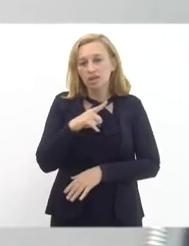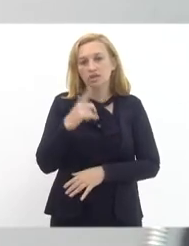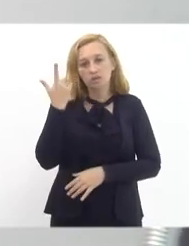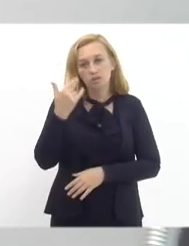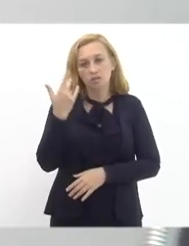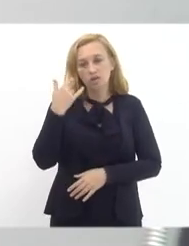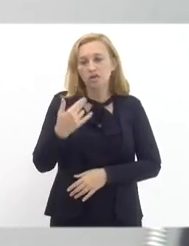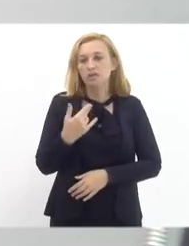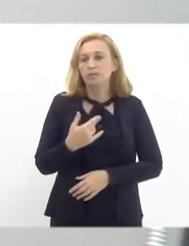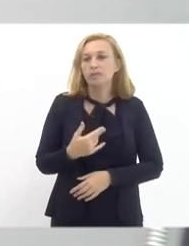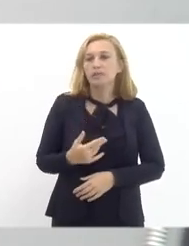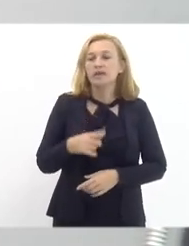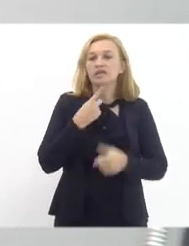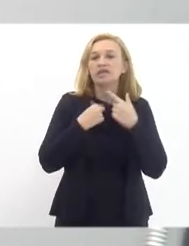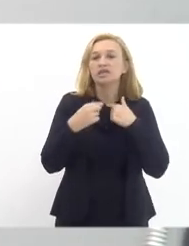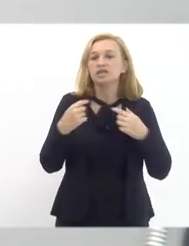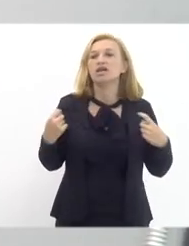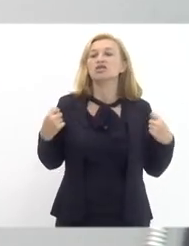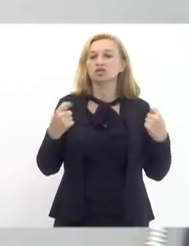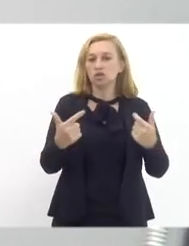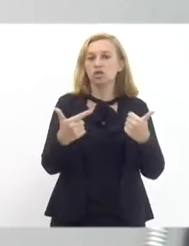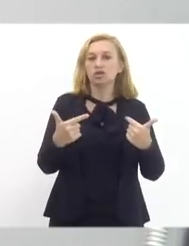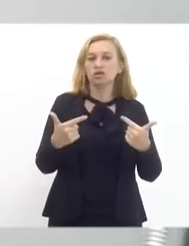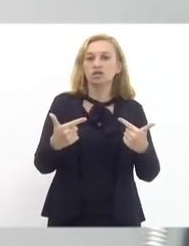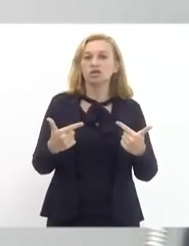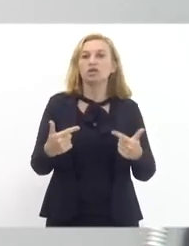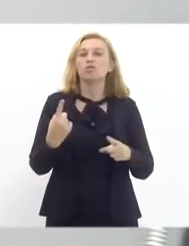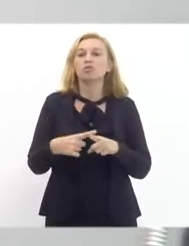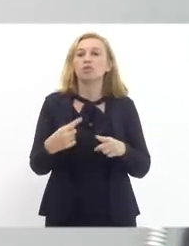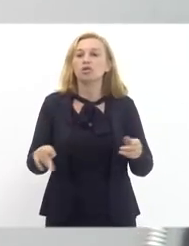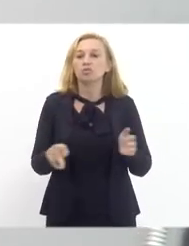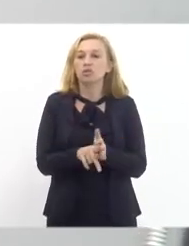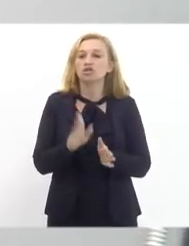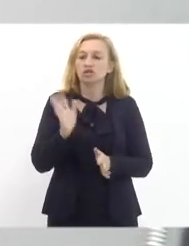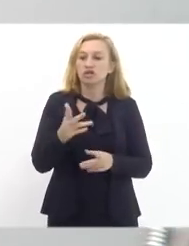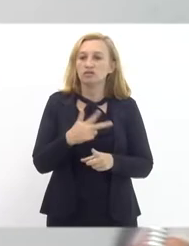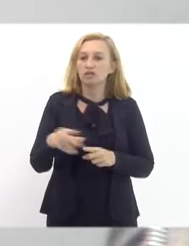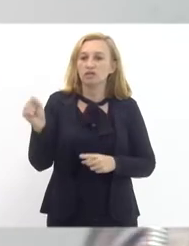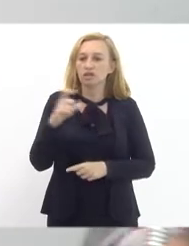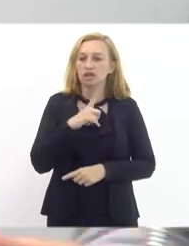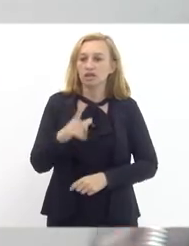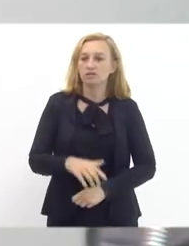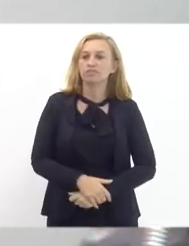e desejar toda a sorte do mundo, porque o projeto já nasceu vitorioso. Obrigado.